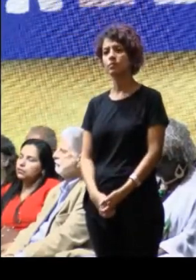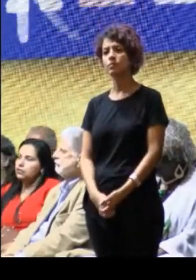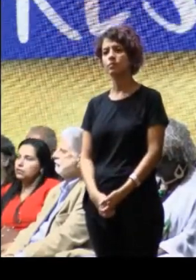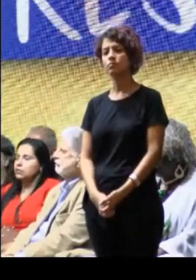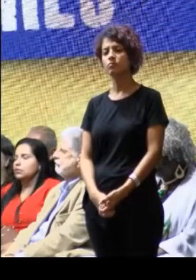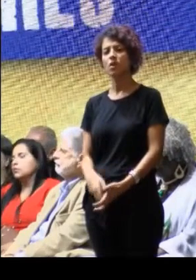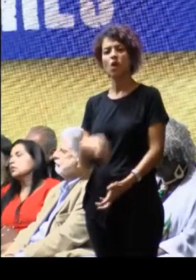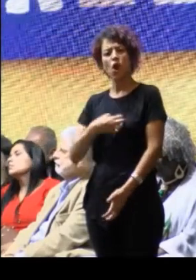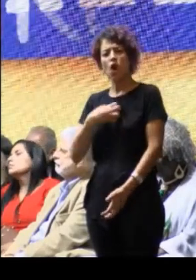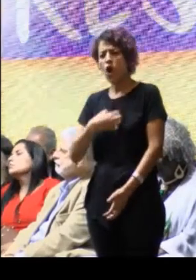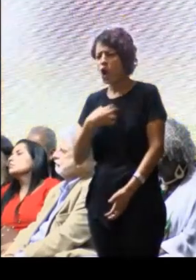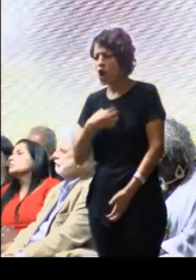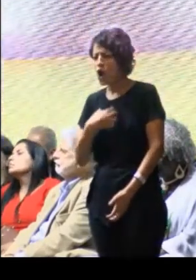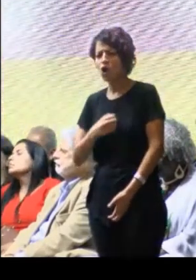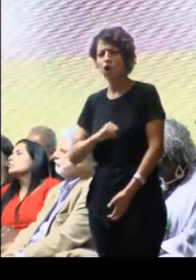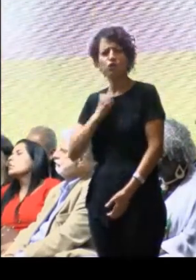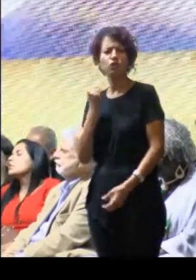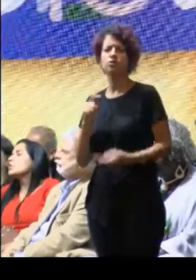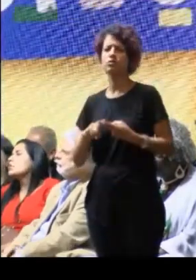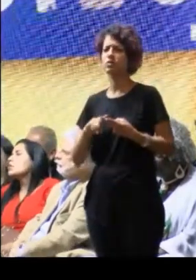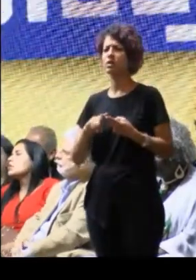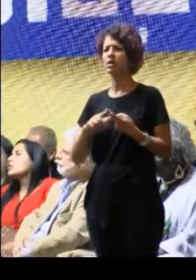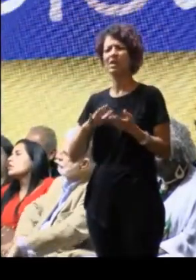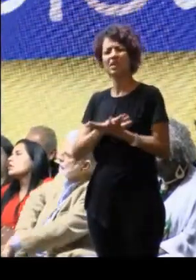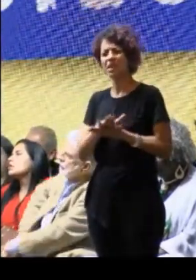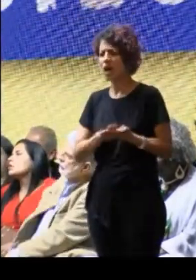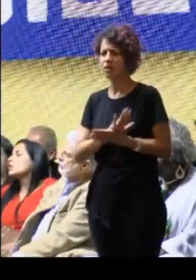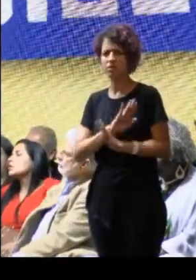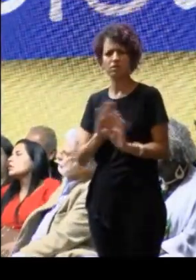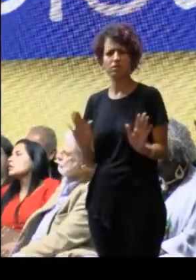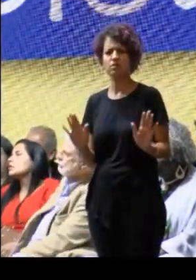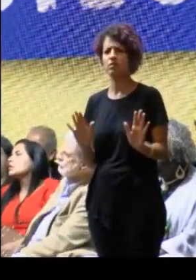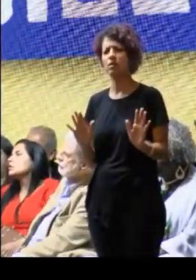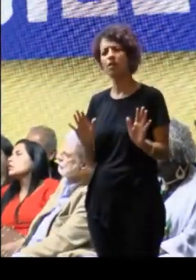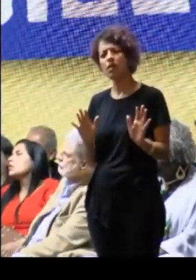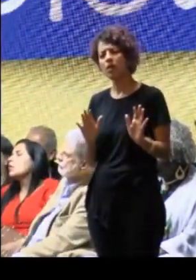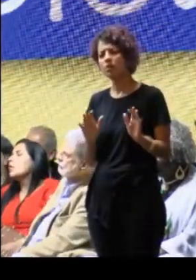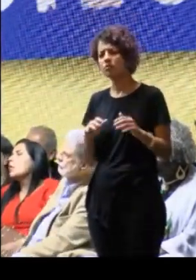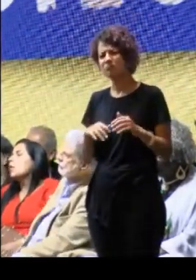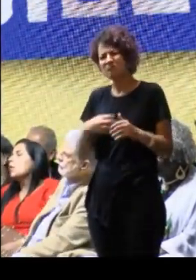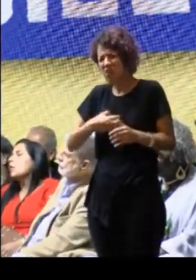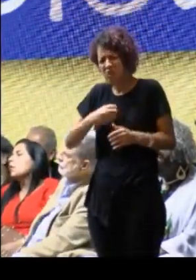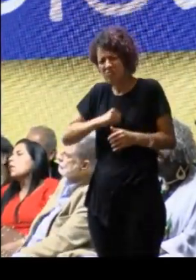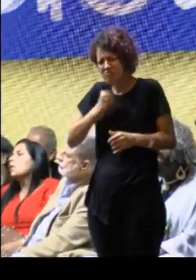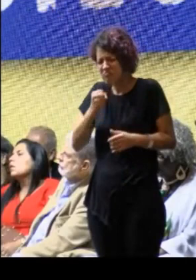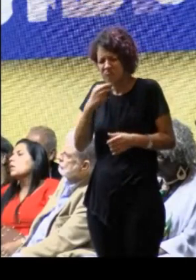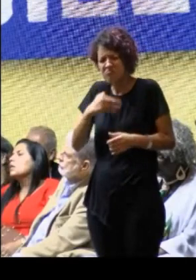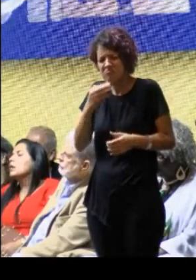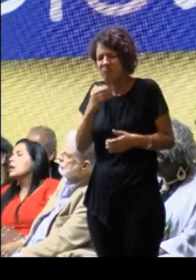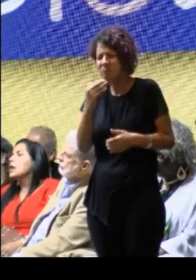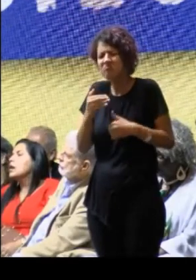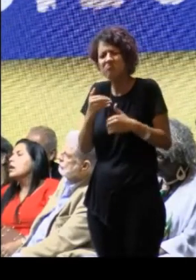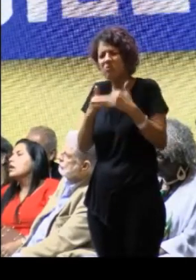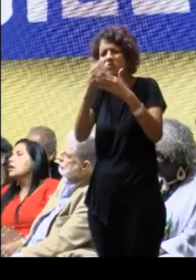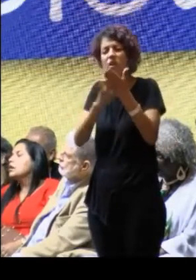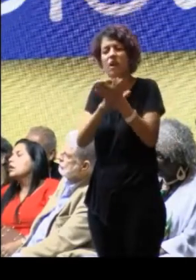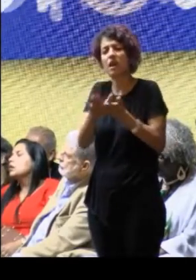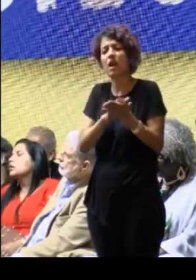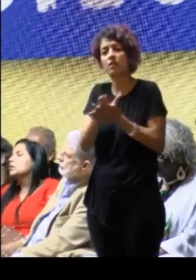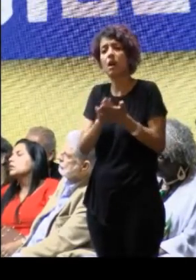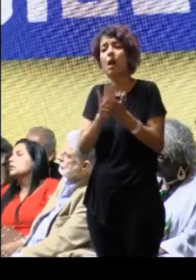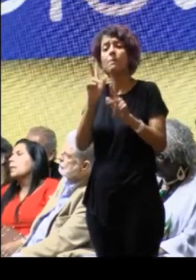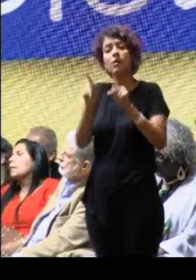Sem ódio, sem rancor, que nada constrói, mas consciente de que o